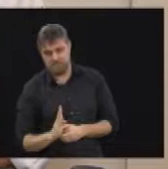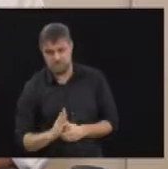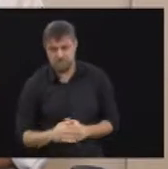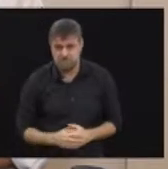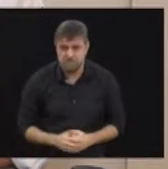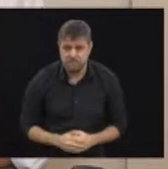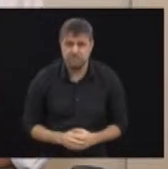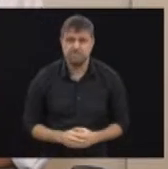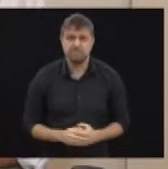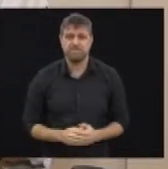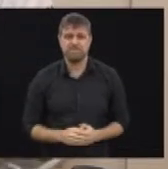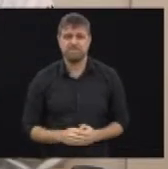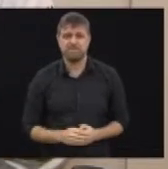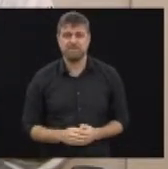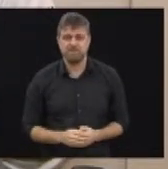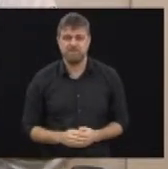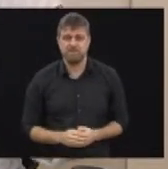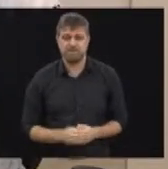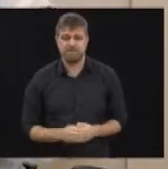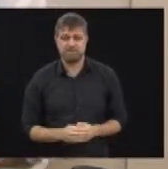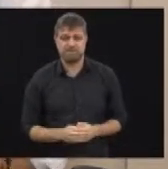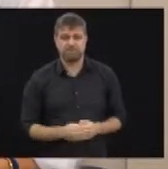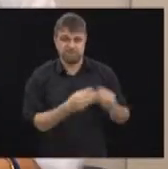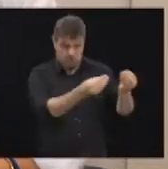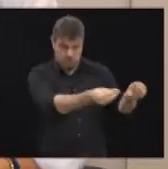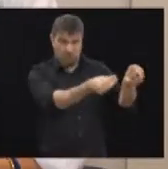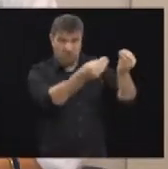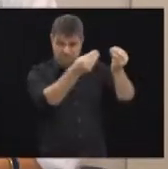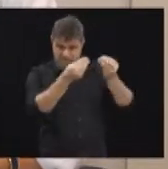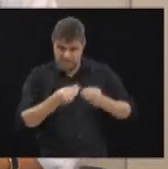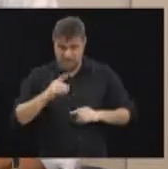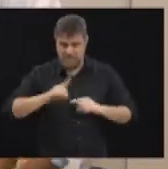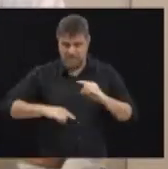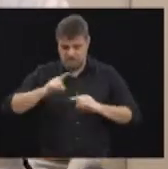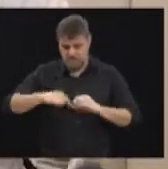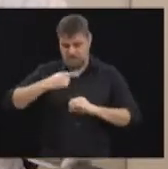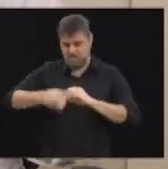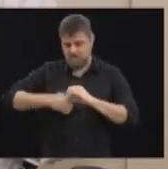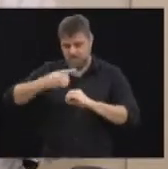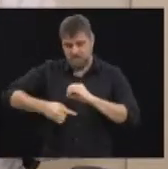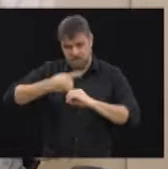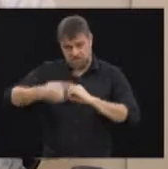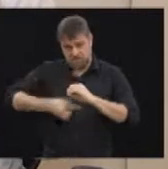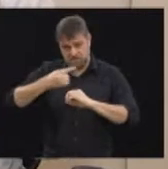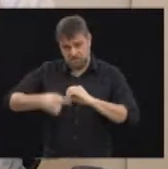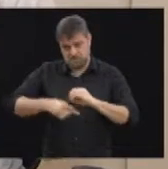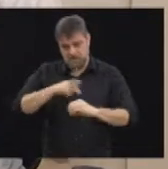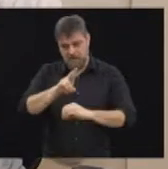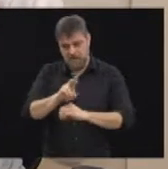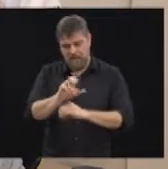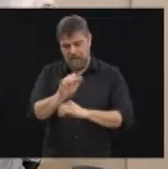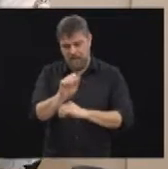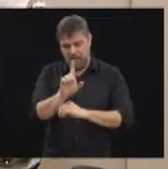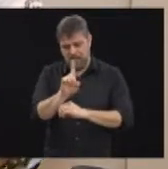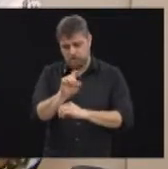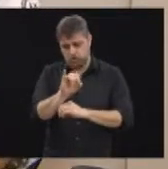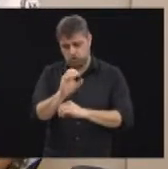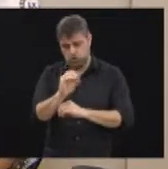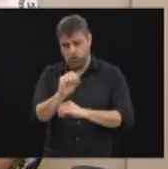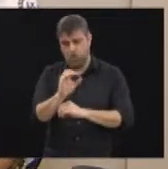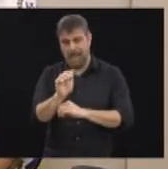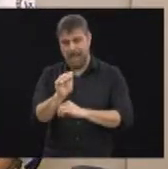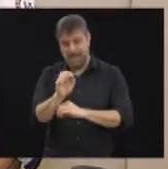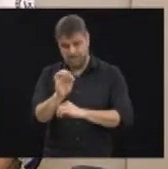fundamental no Brasil, conseguir nos fornecer. Então, mas ele tem que